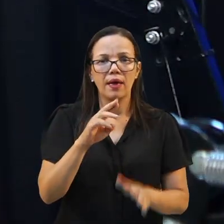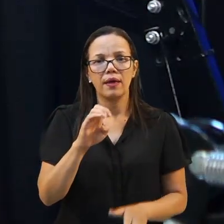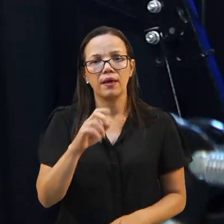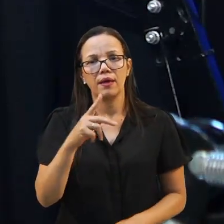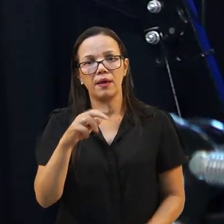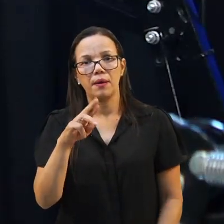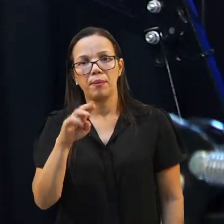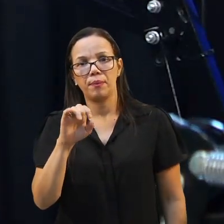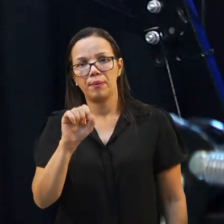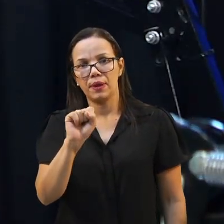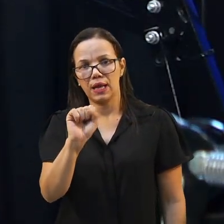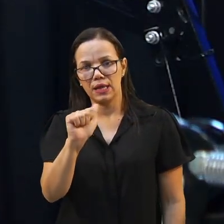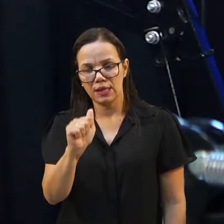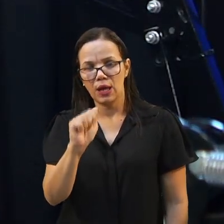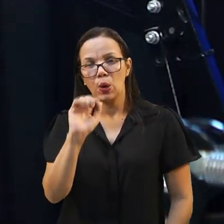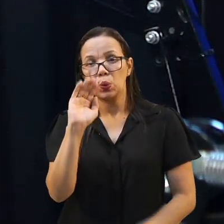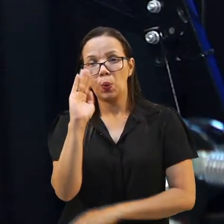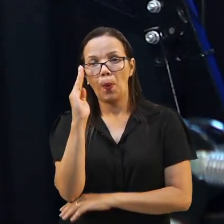do Pau Furado ali,